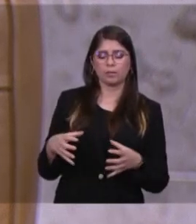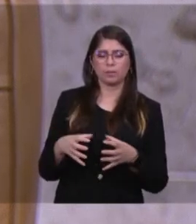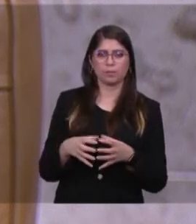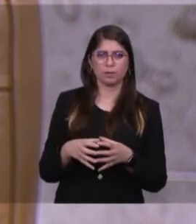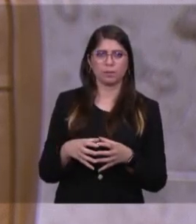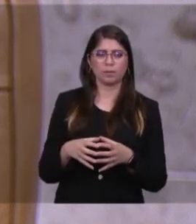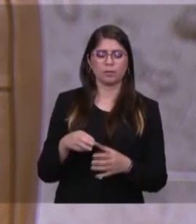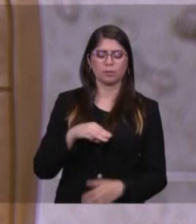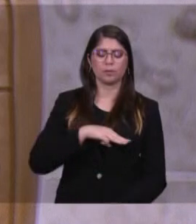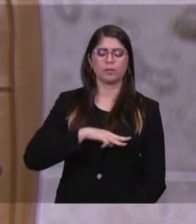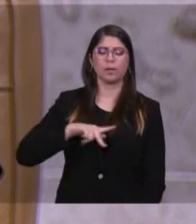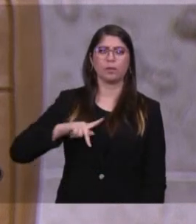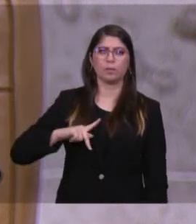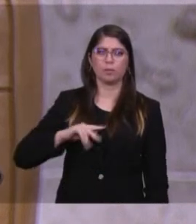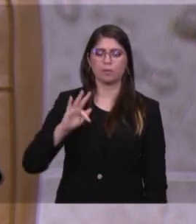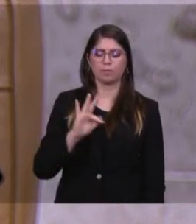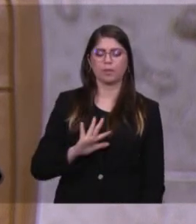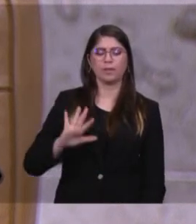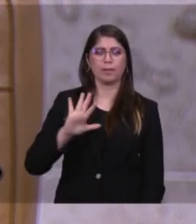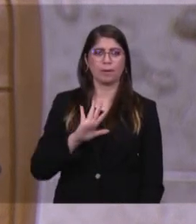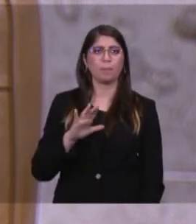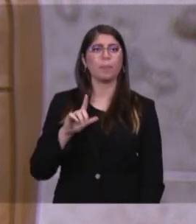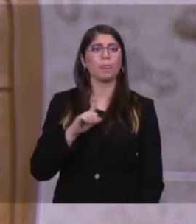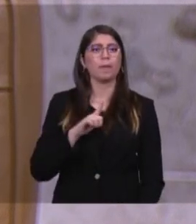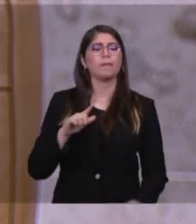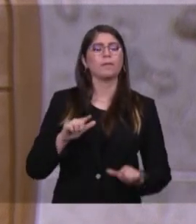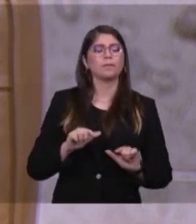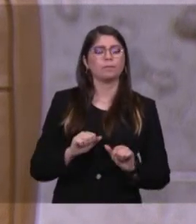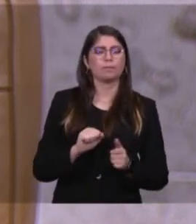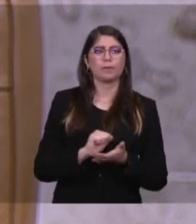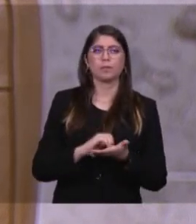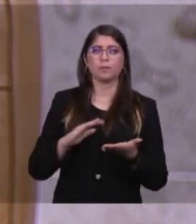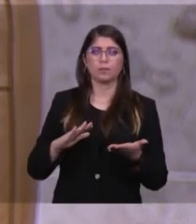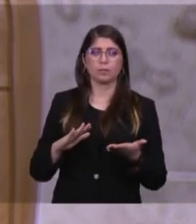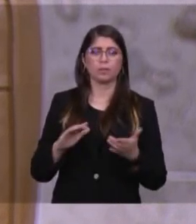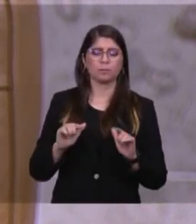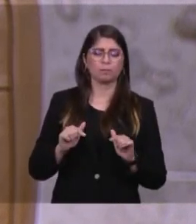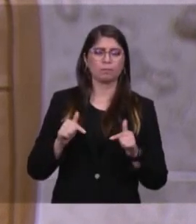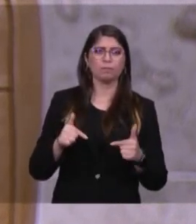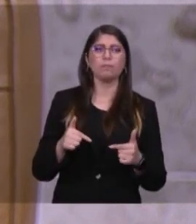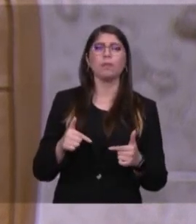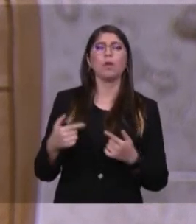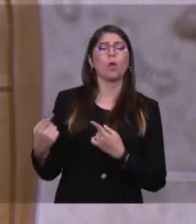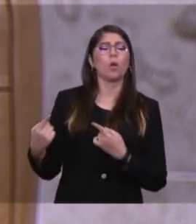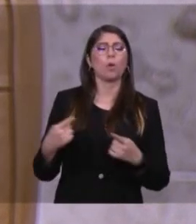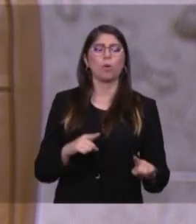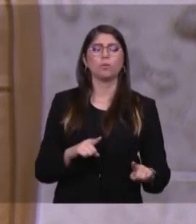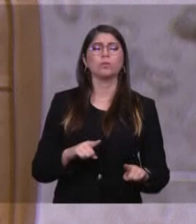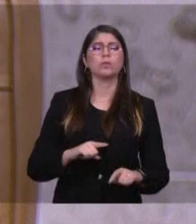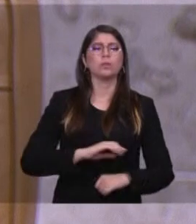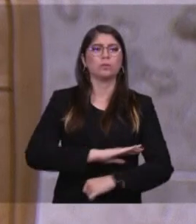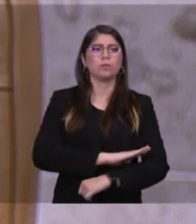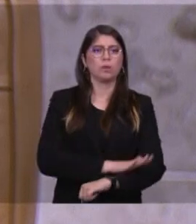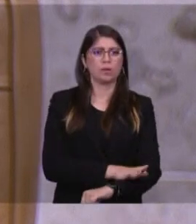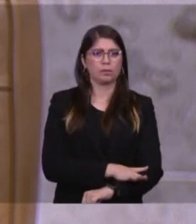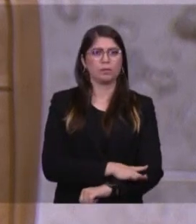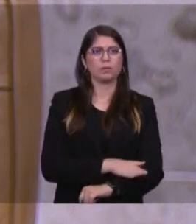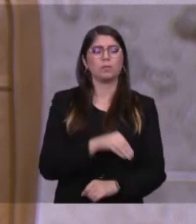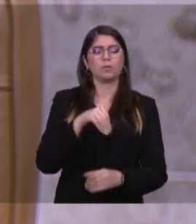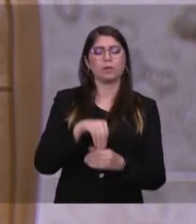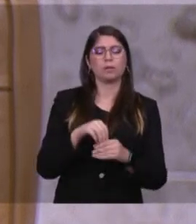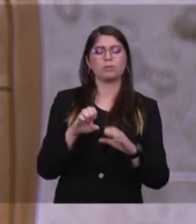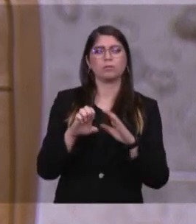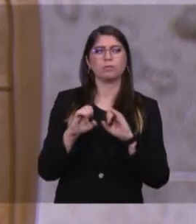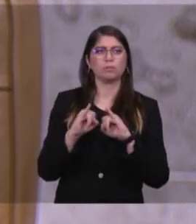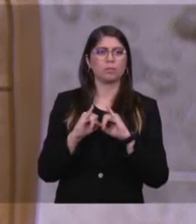Ministério Público Federal realizou atividades sobre o combate ao racismo institucional que resultaram em propostas de